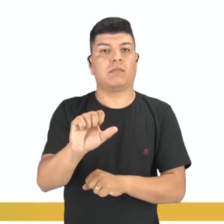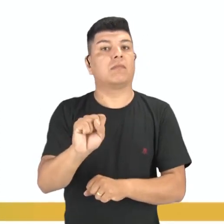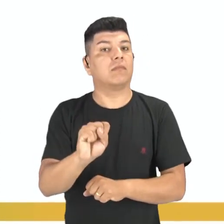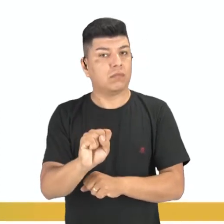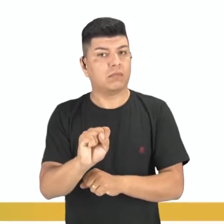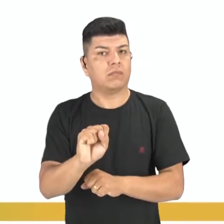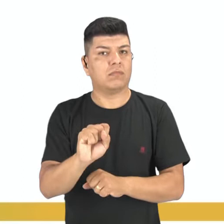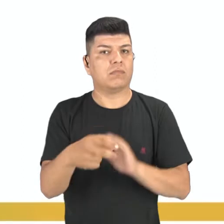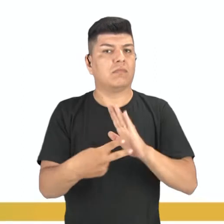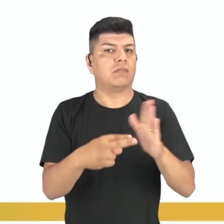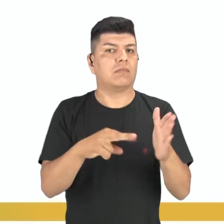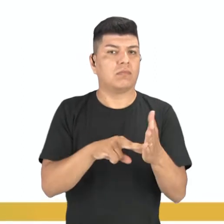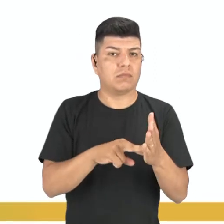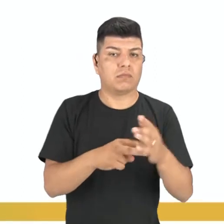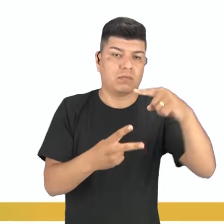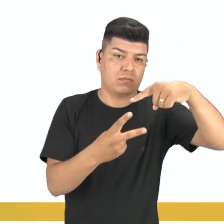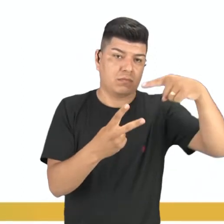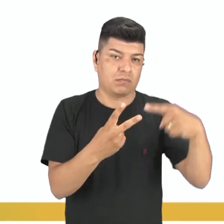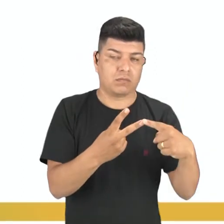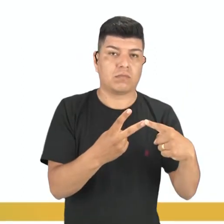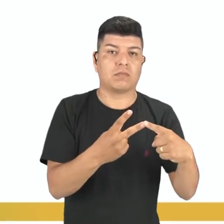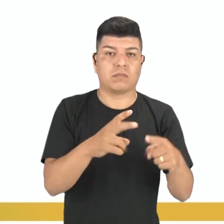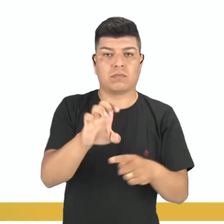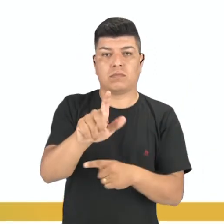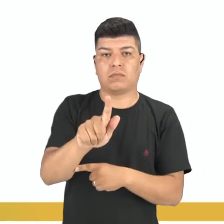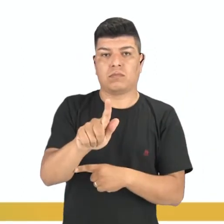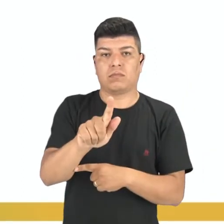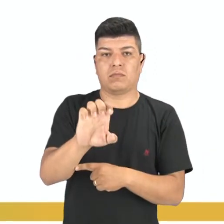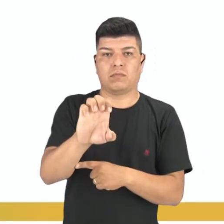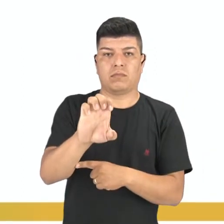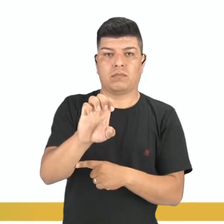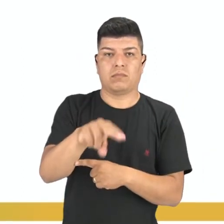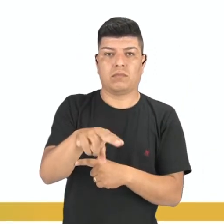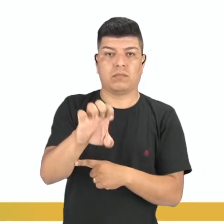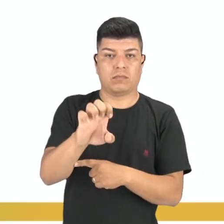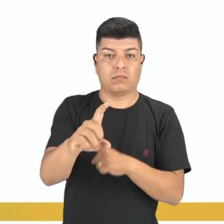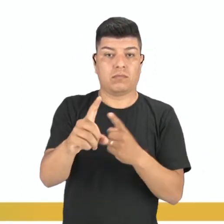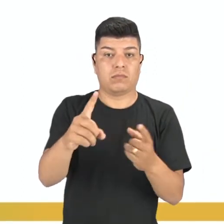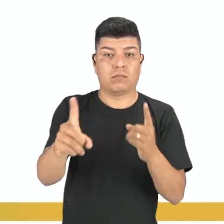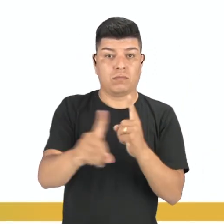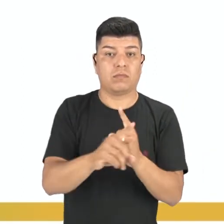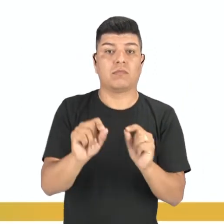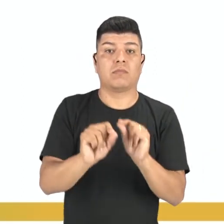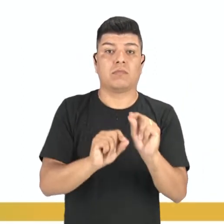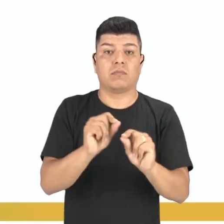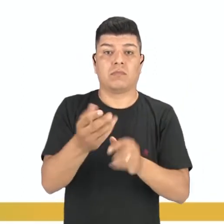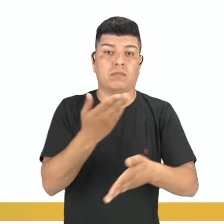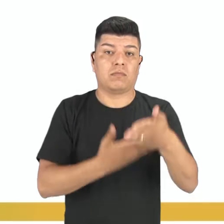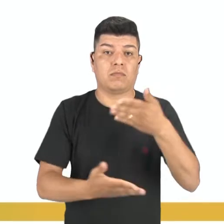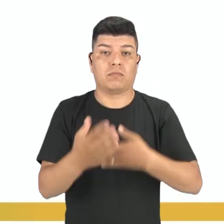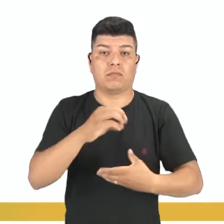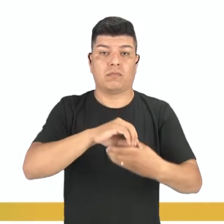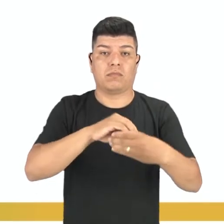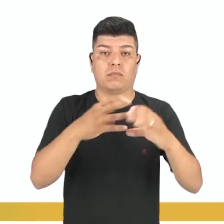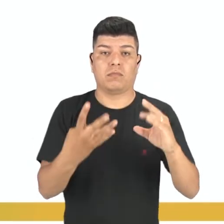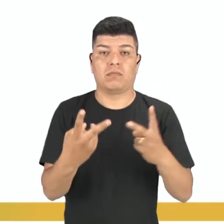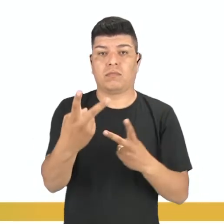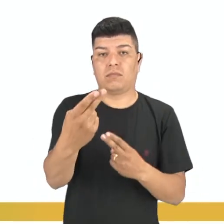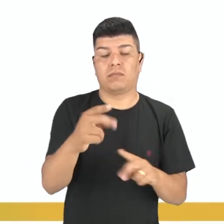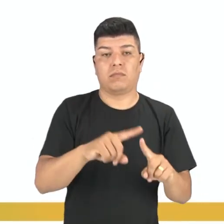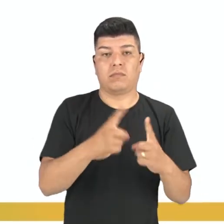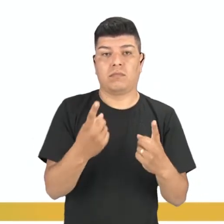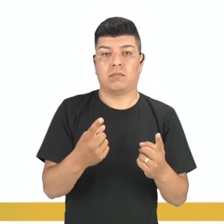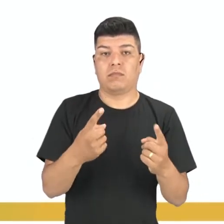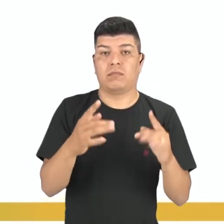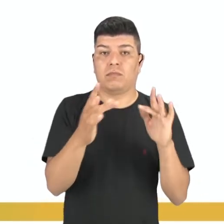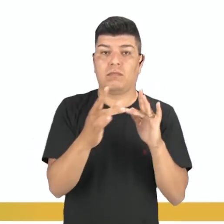nada mais é do que quando dois genes vão se encontrar dois genes compartilhe com as mesmas características mais a